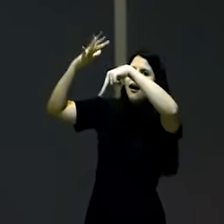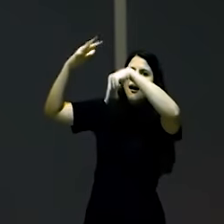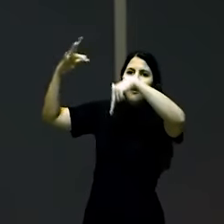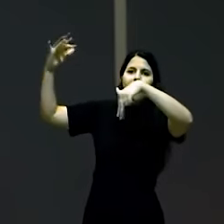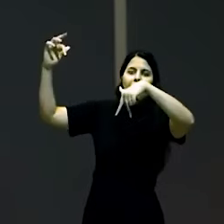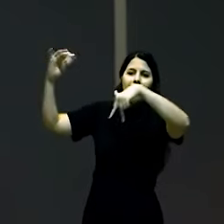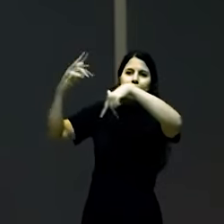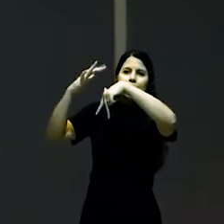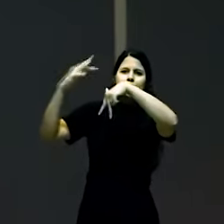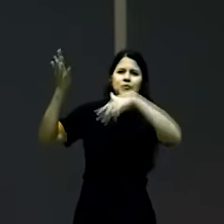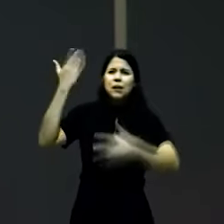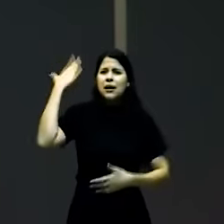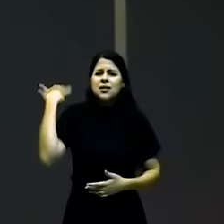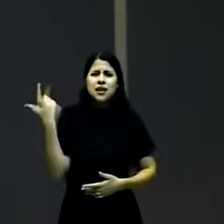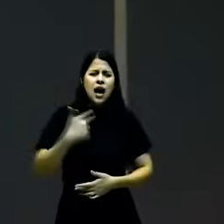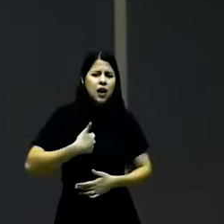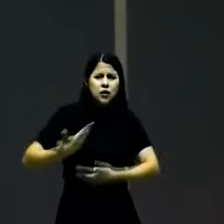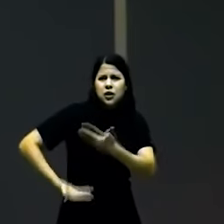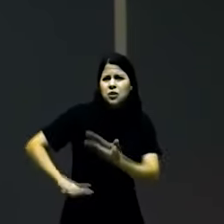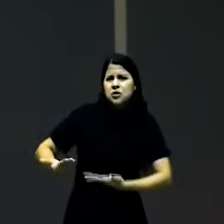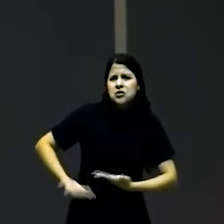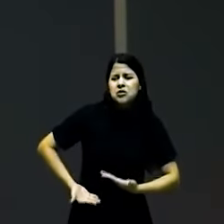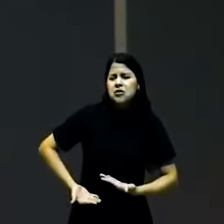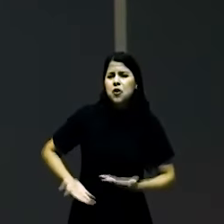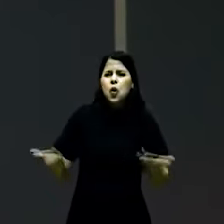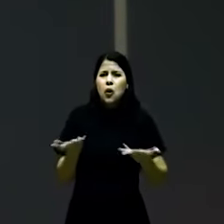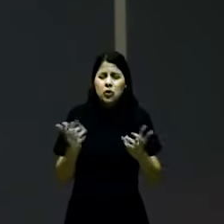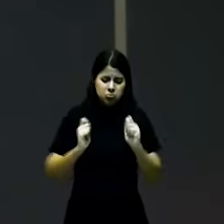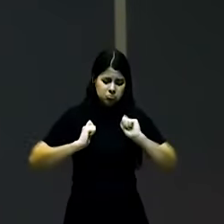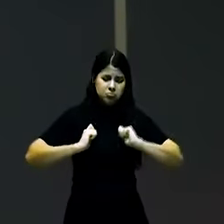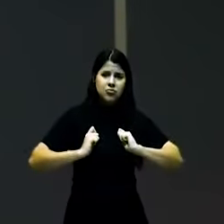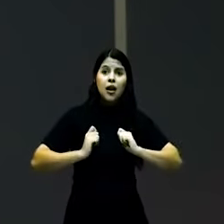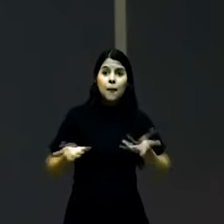Eu fiz, eu fazia. Hoje Deus te convida de novo,